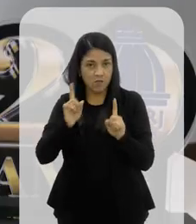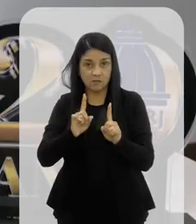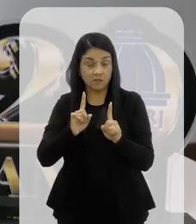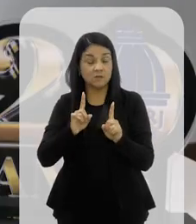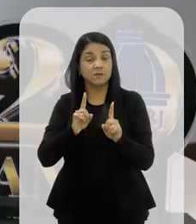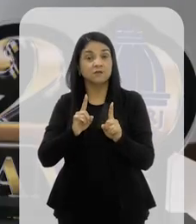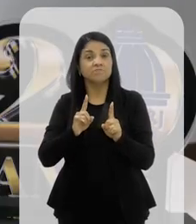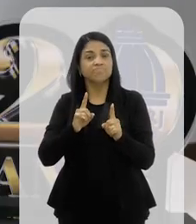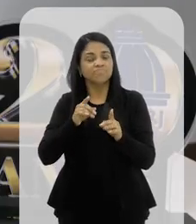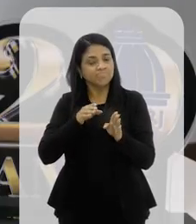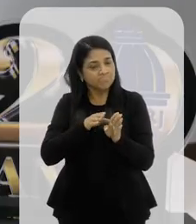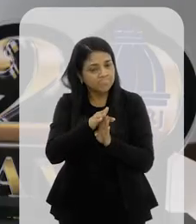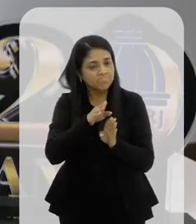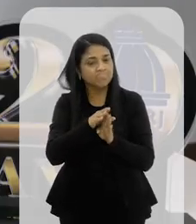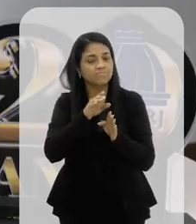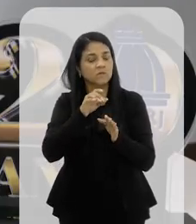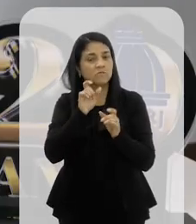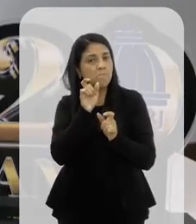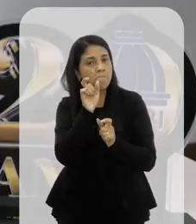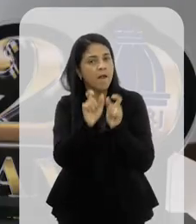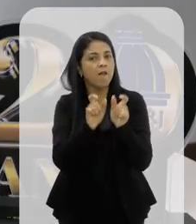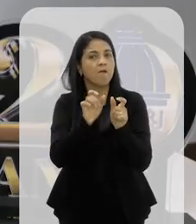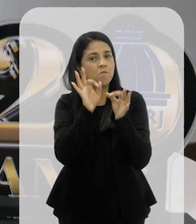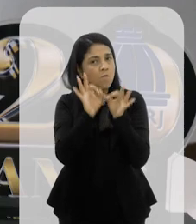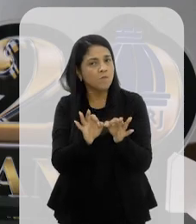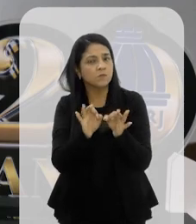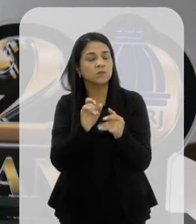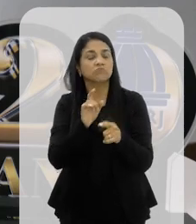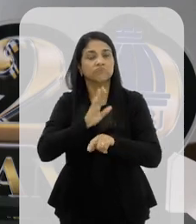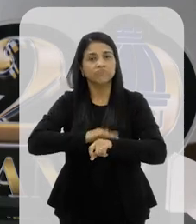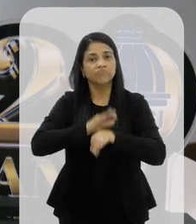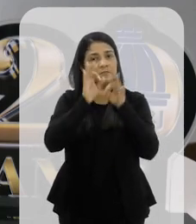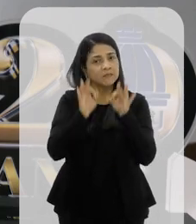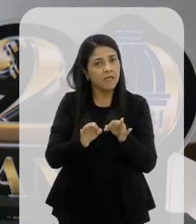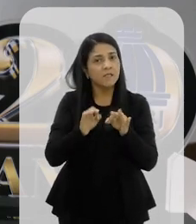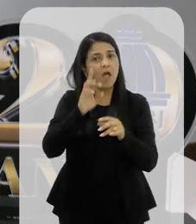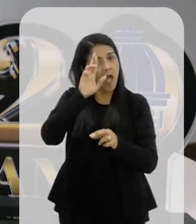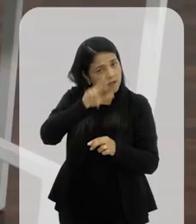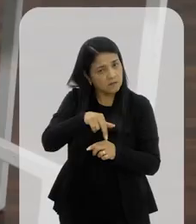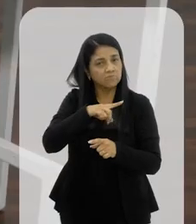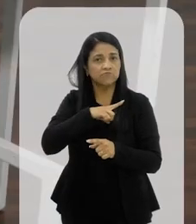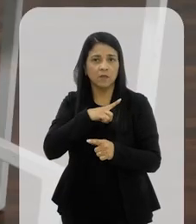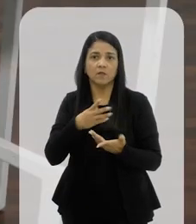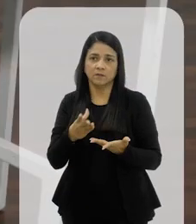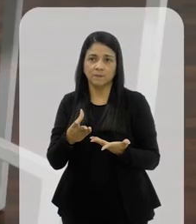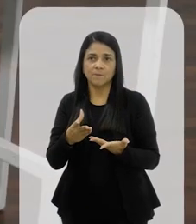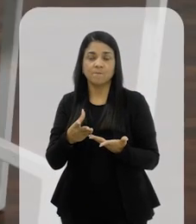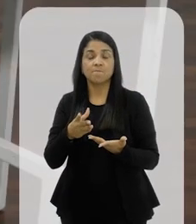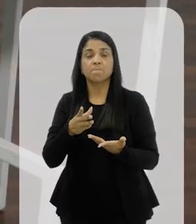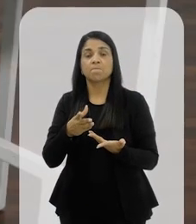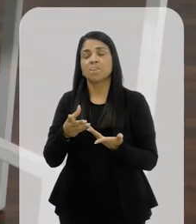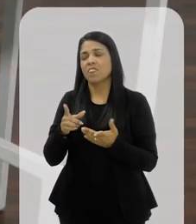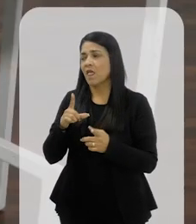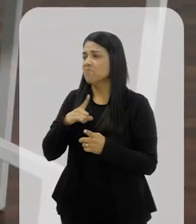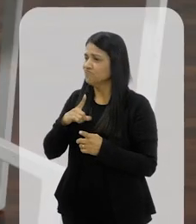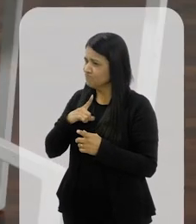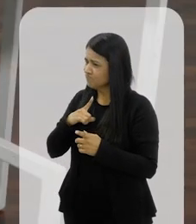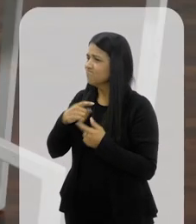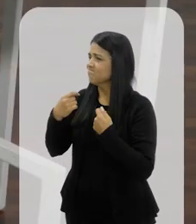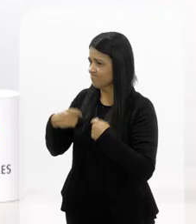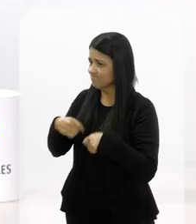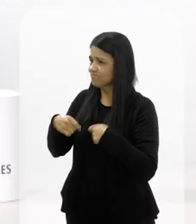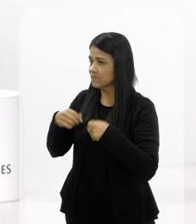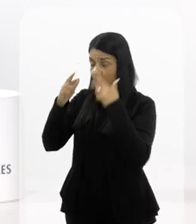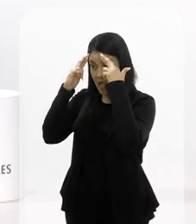que fala as coisas na hora certa no momento certo e coberto a de razão Sem dúvida acho que e é